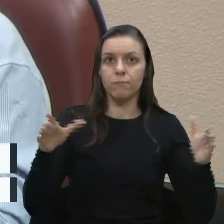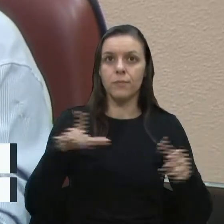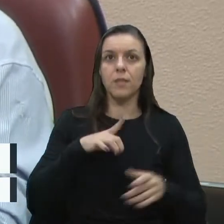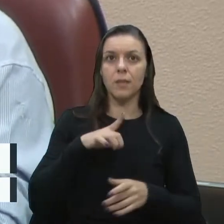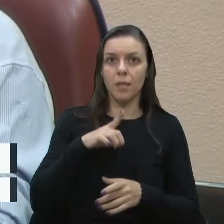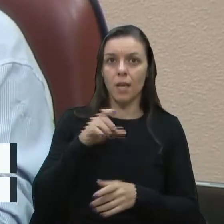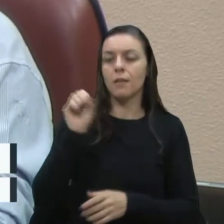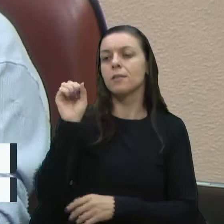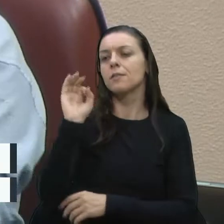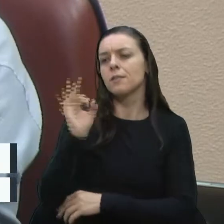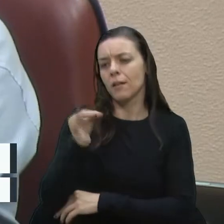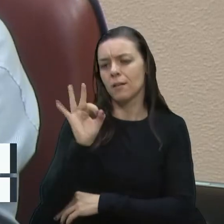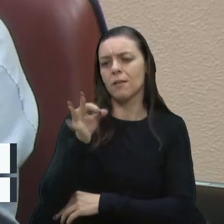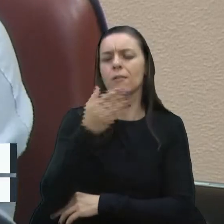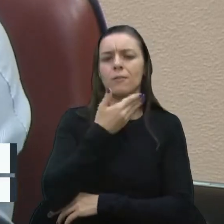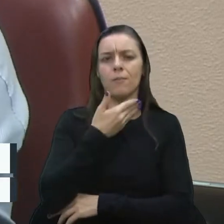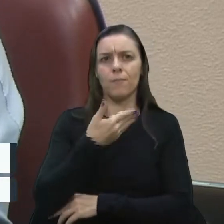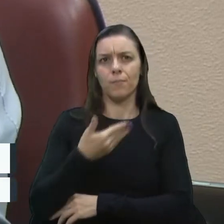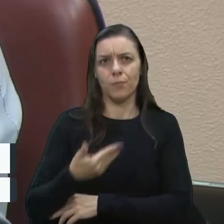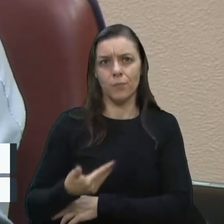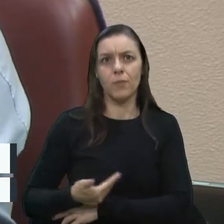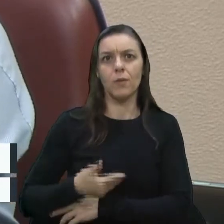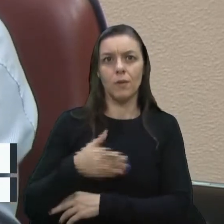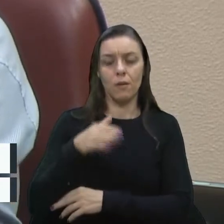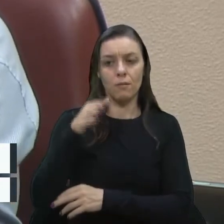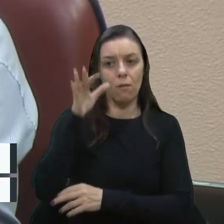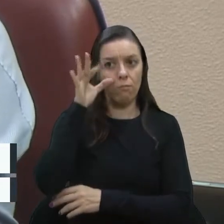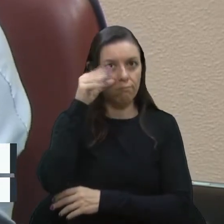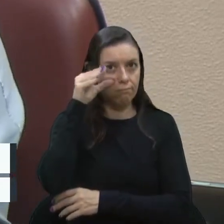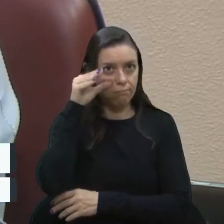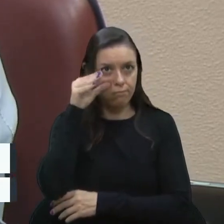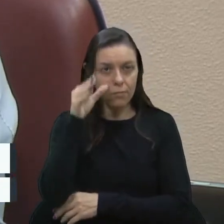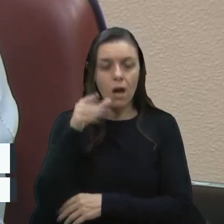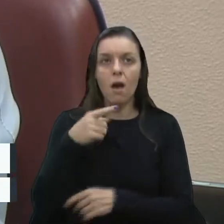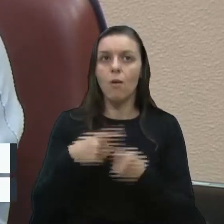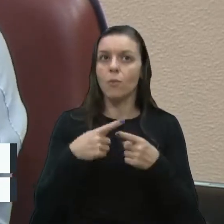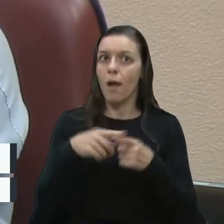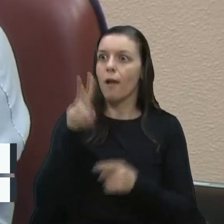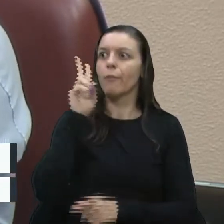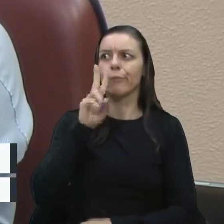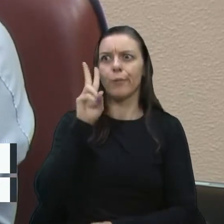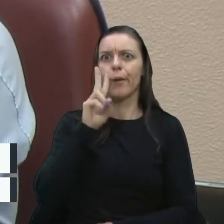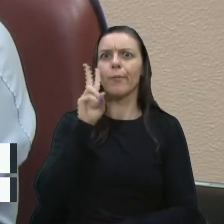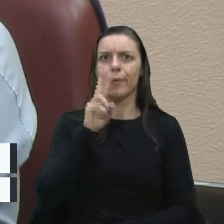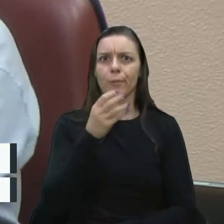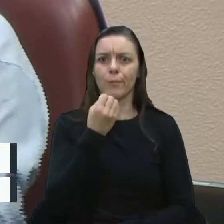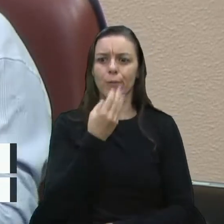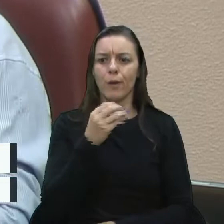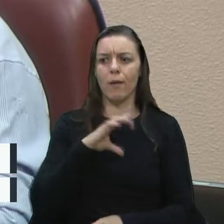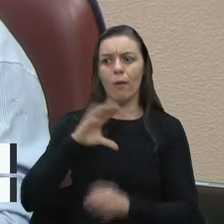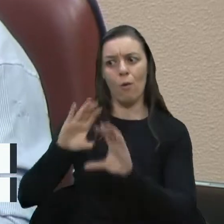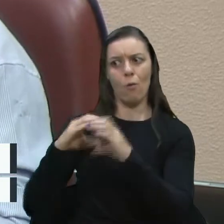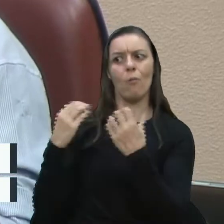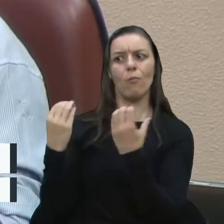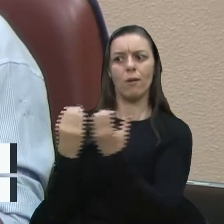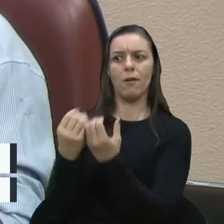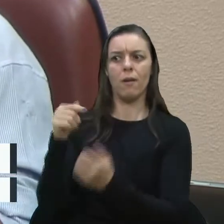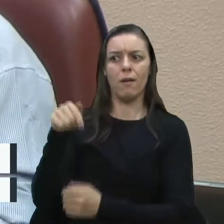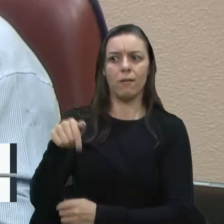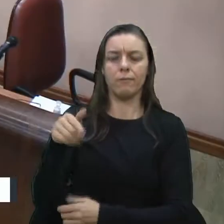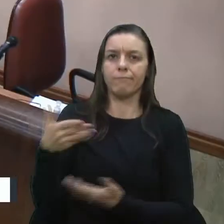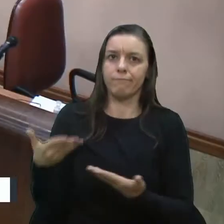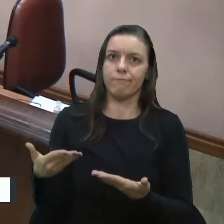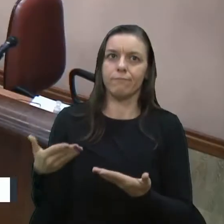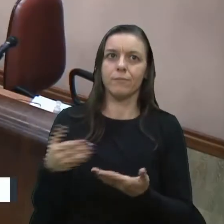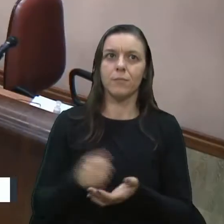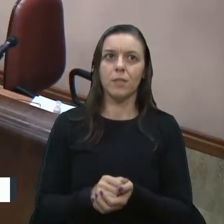certeza que o governo está olhando isso com bons olhos. Parabéns pelo tema. É bom lembrar que são nossos irmãos que estão lá. Parabéns. Não, e é